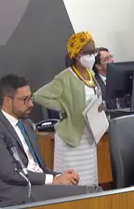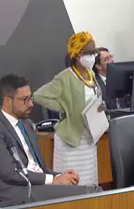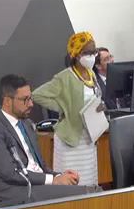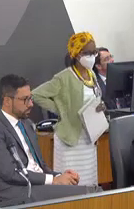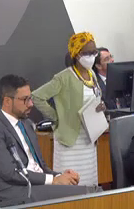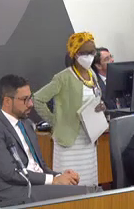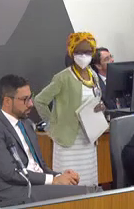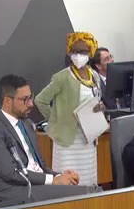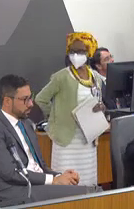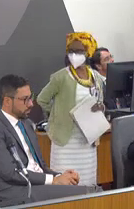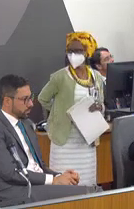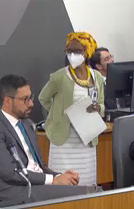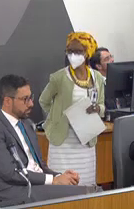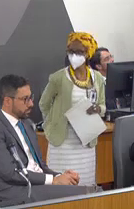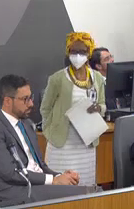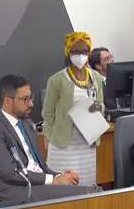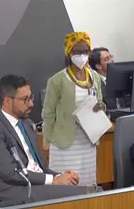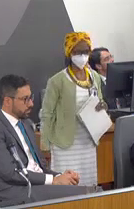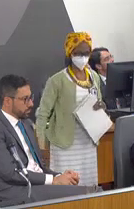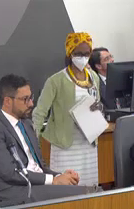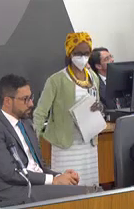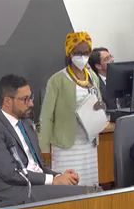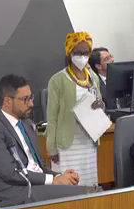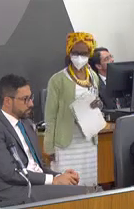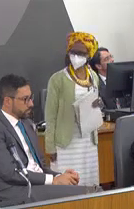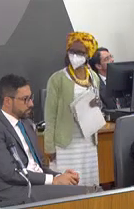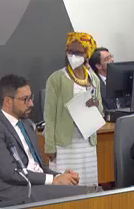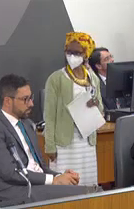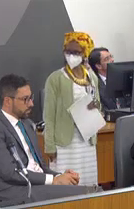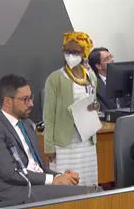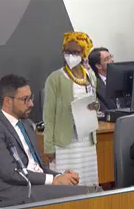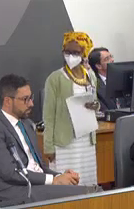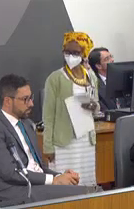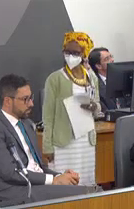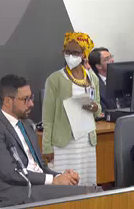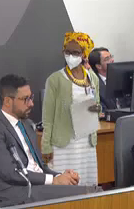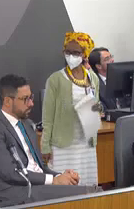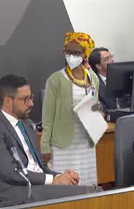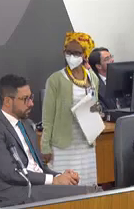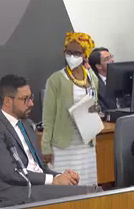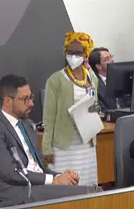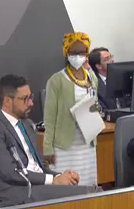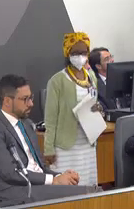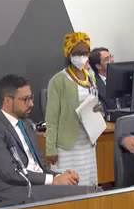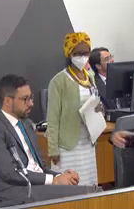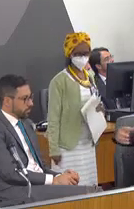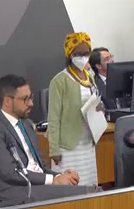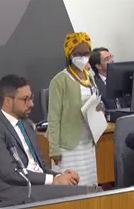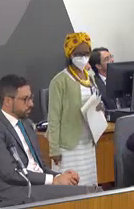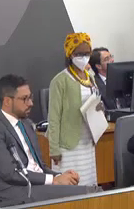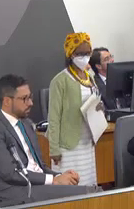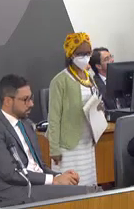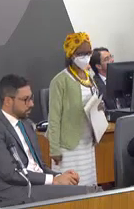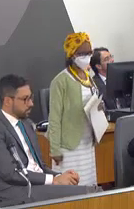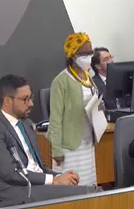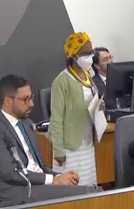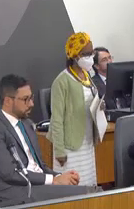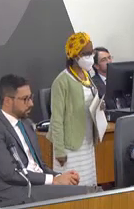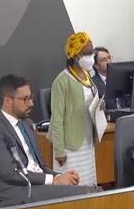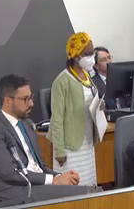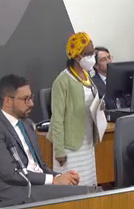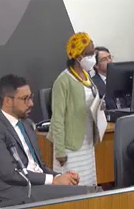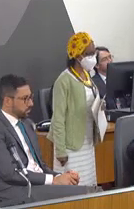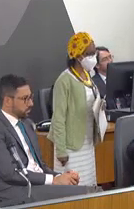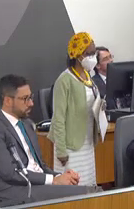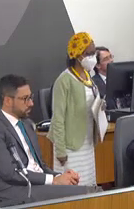Macedo e aos representantes da mesa que permaneçam atentos se possível anotando para que a gente possa evidentemente ainda